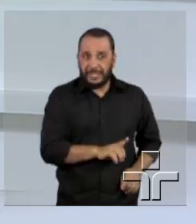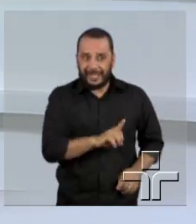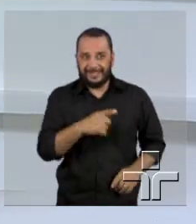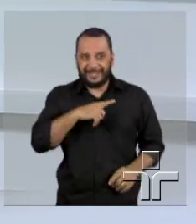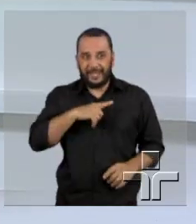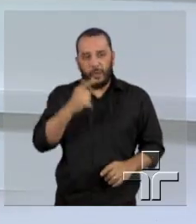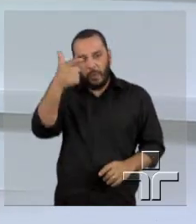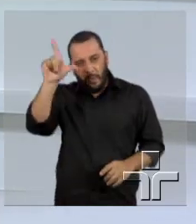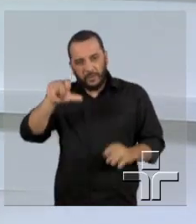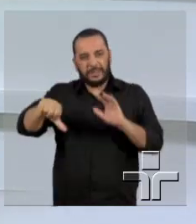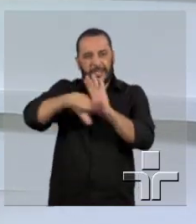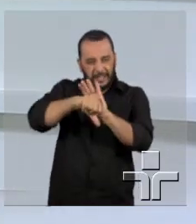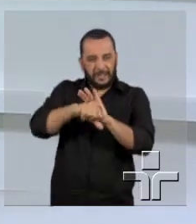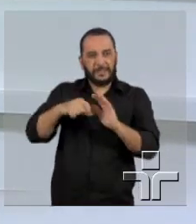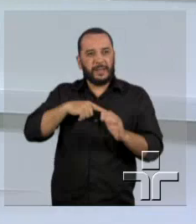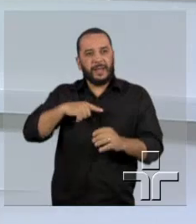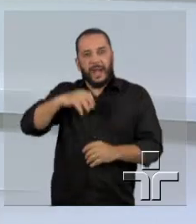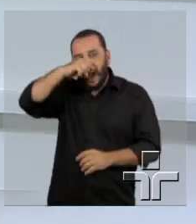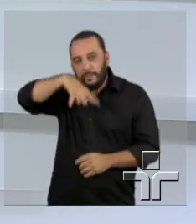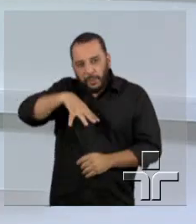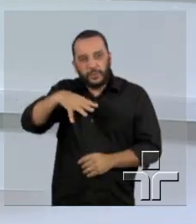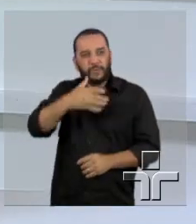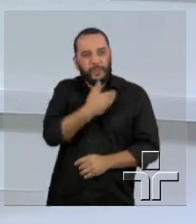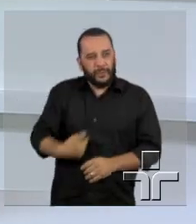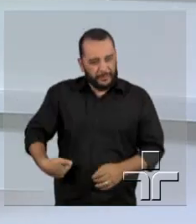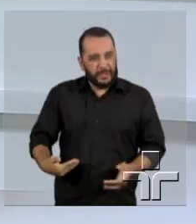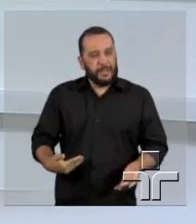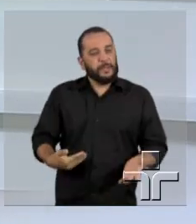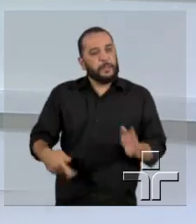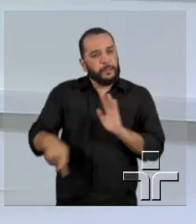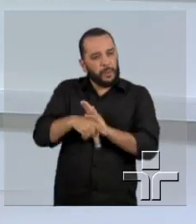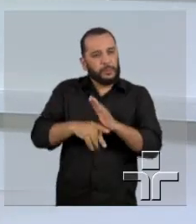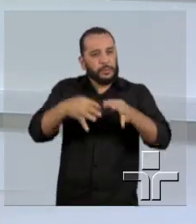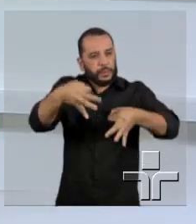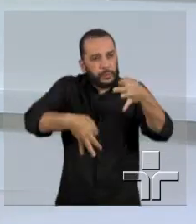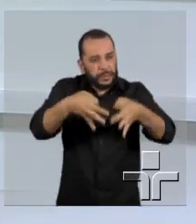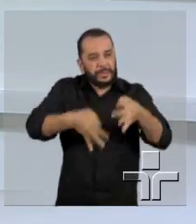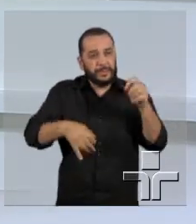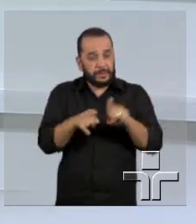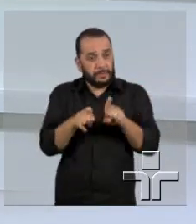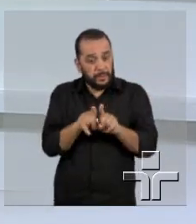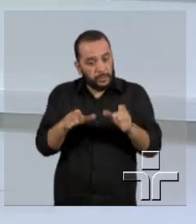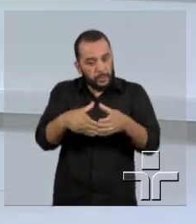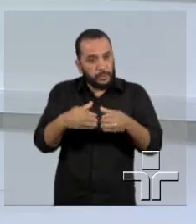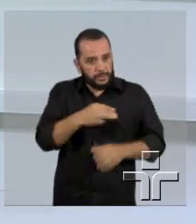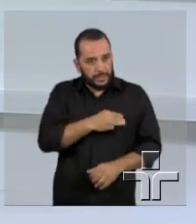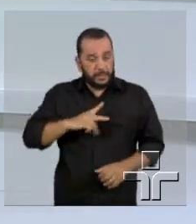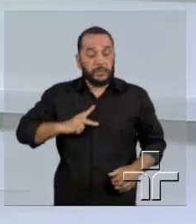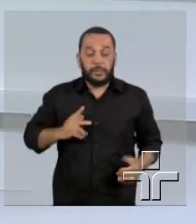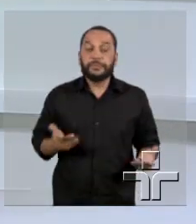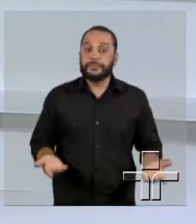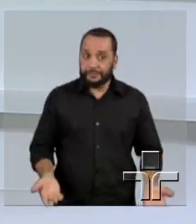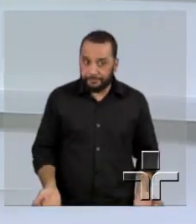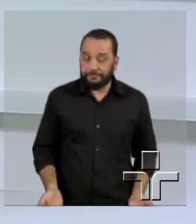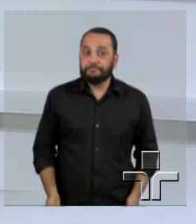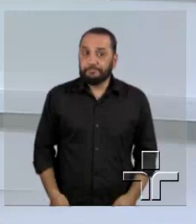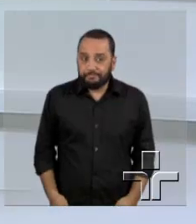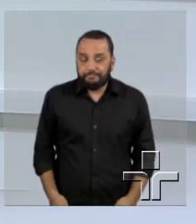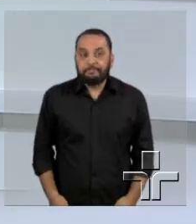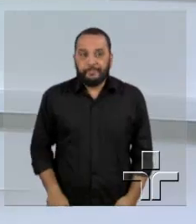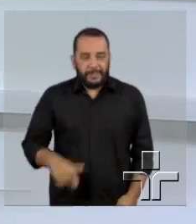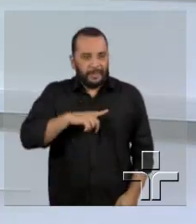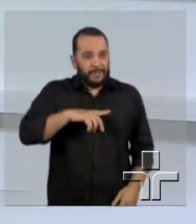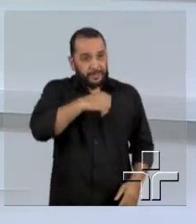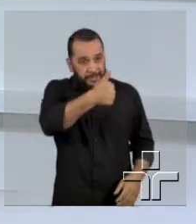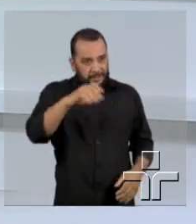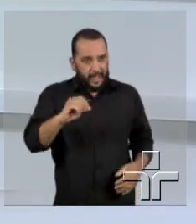de responsabilidade, de abuso de autoridade, praticados por juízes e membros do Ministério Público. As 10